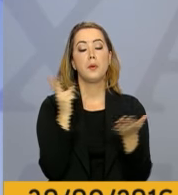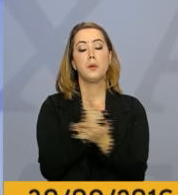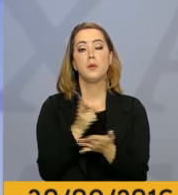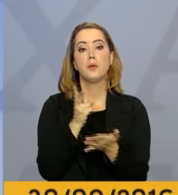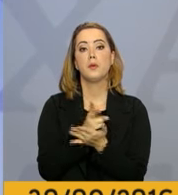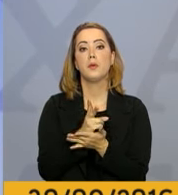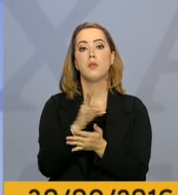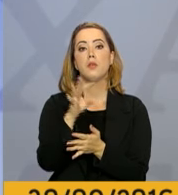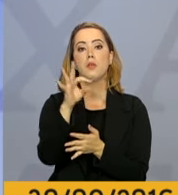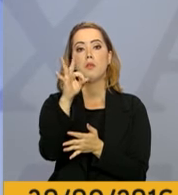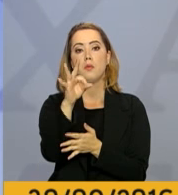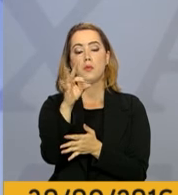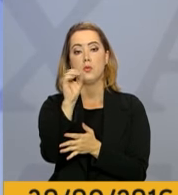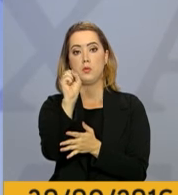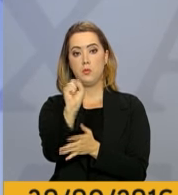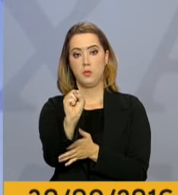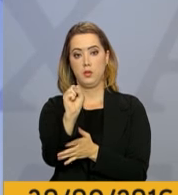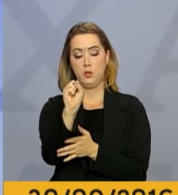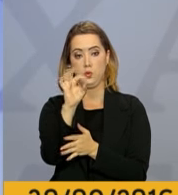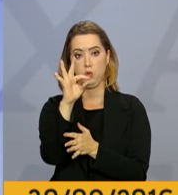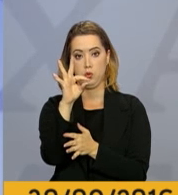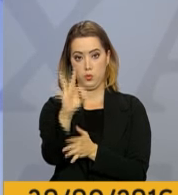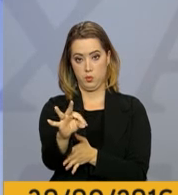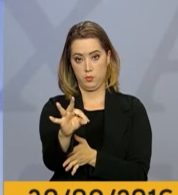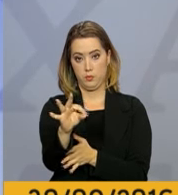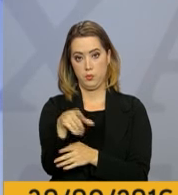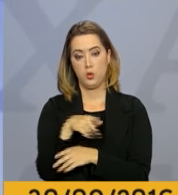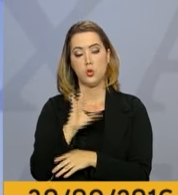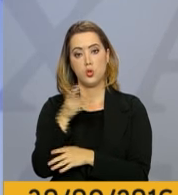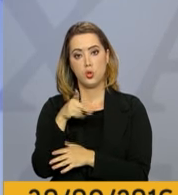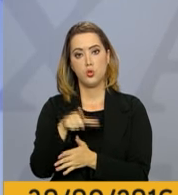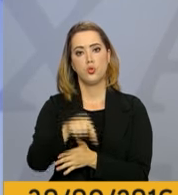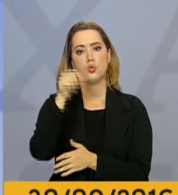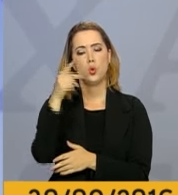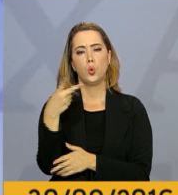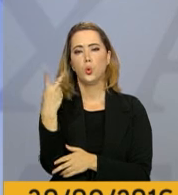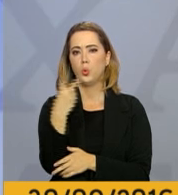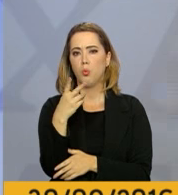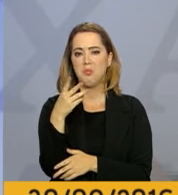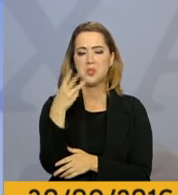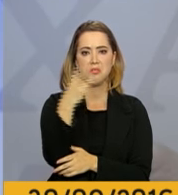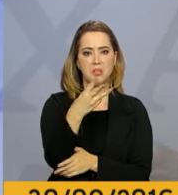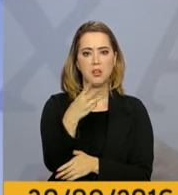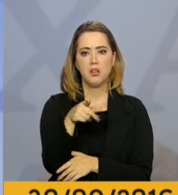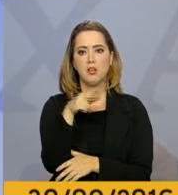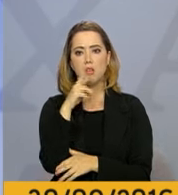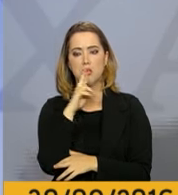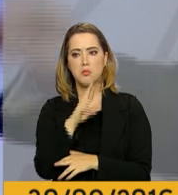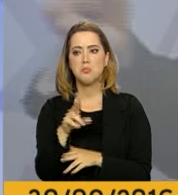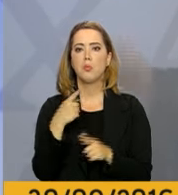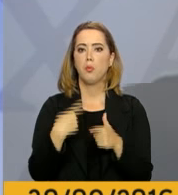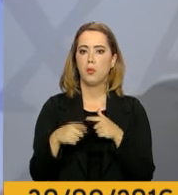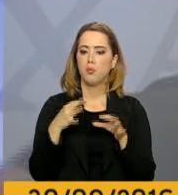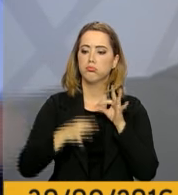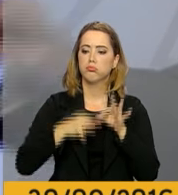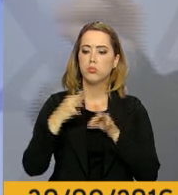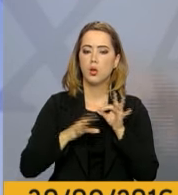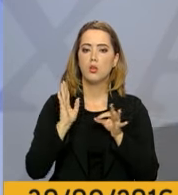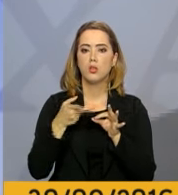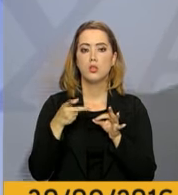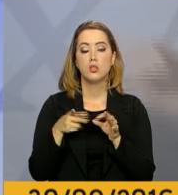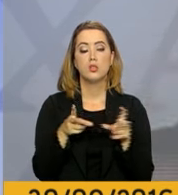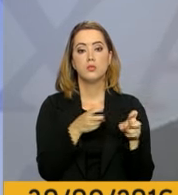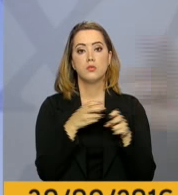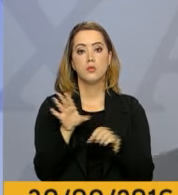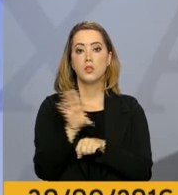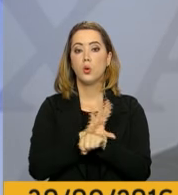Trabalho e o Supremo Tribunal Federal já decidiram pelo menos duas ou três questões na mesma direção, interpretando o